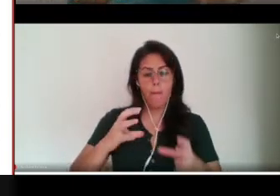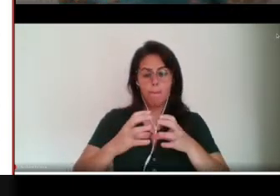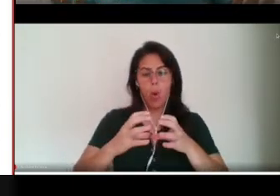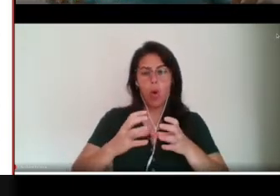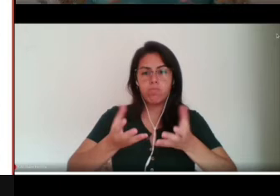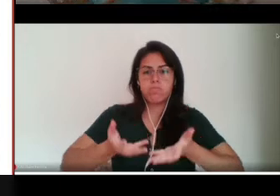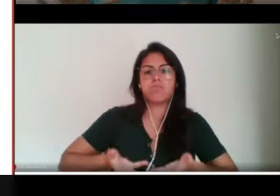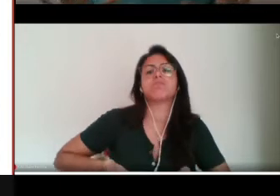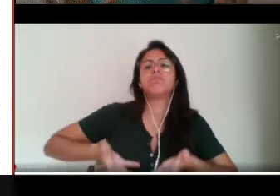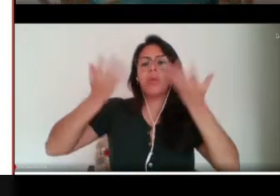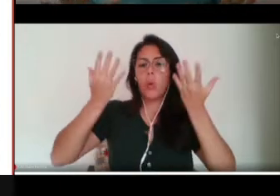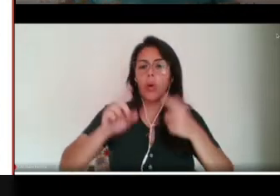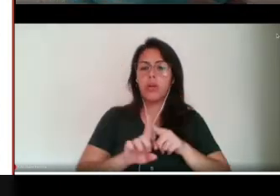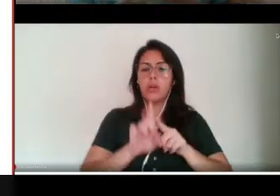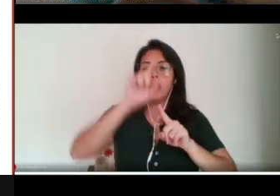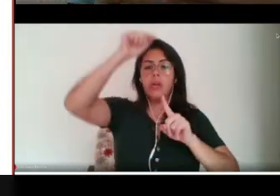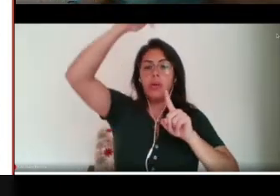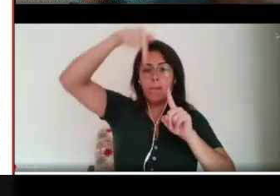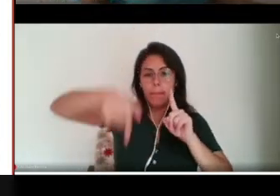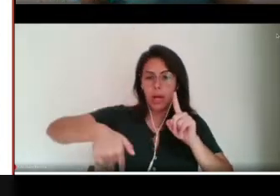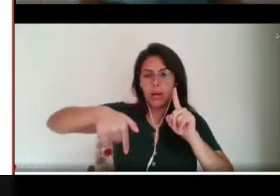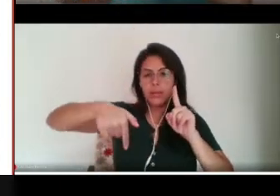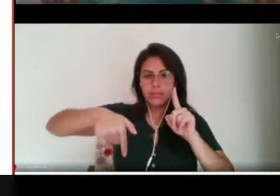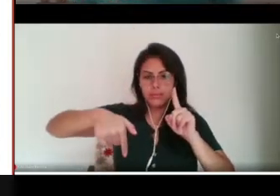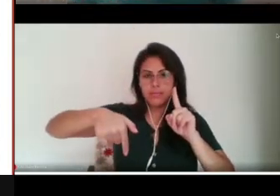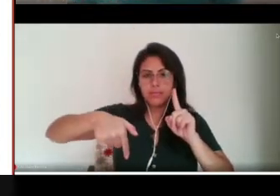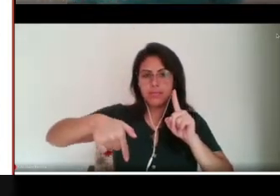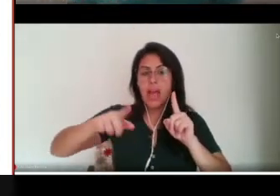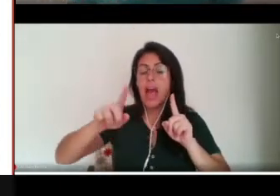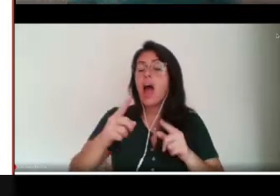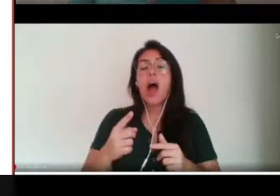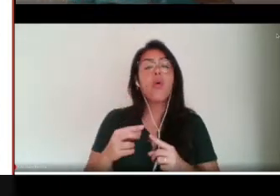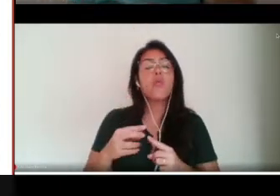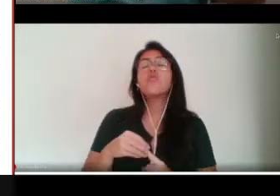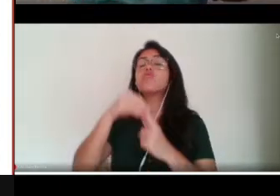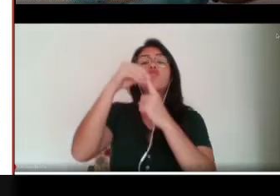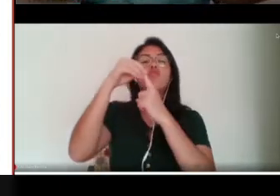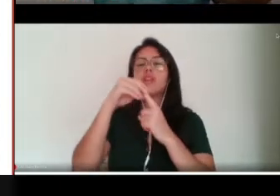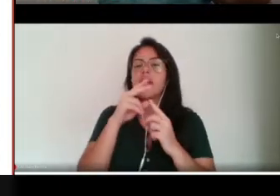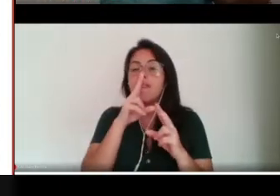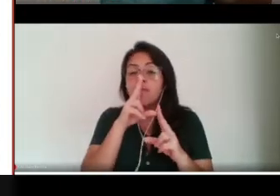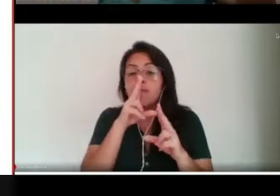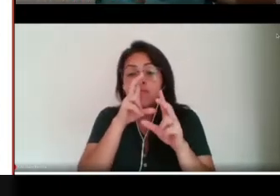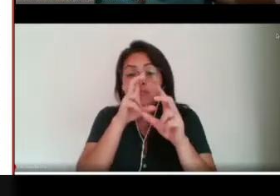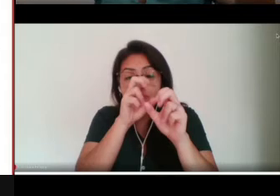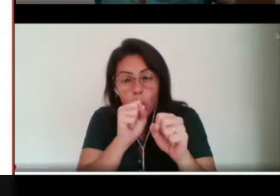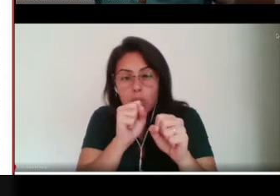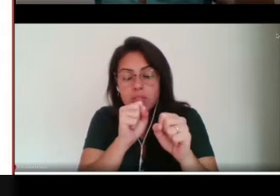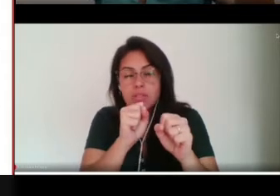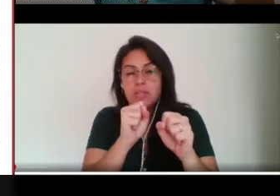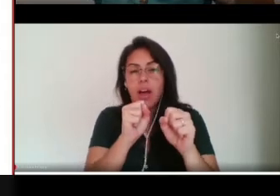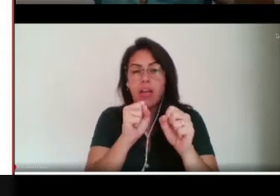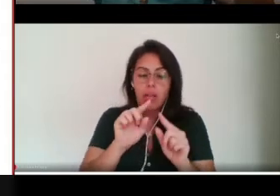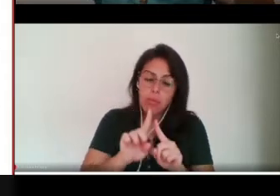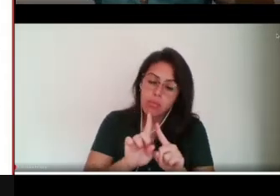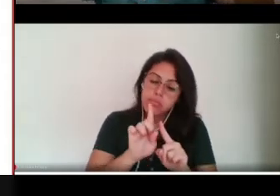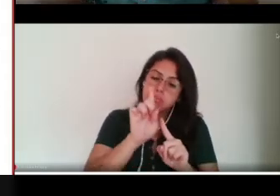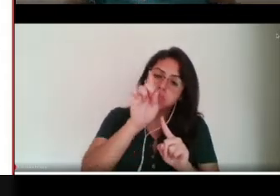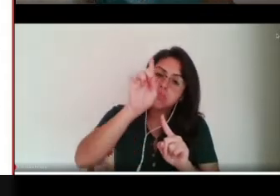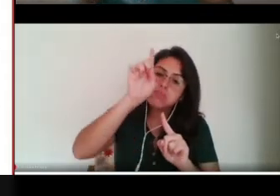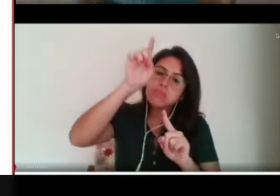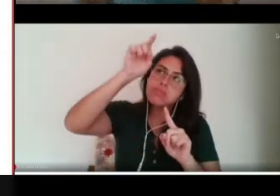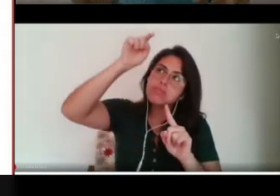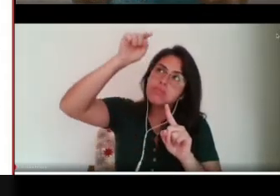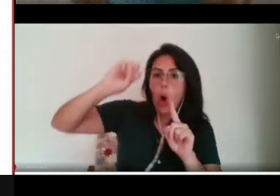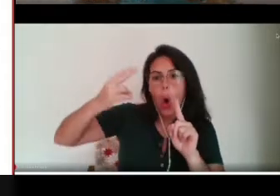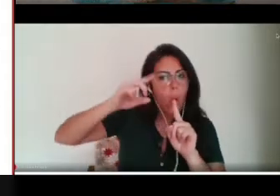única força que atua na bola ao longo de todo esse movimento, seja para cima quanto para baixo, a